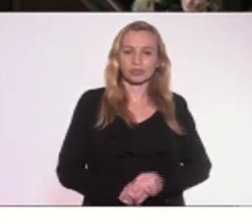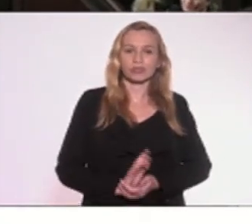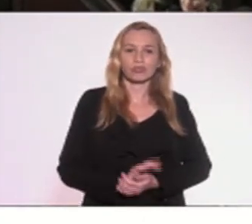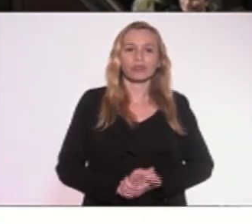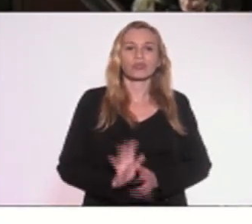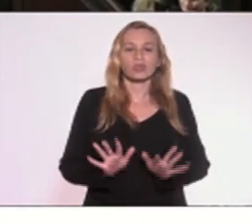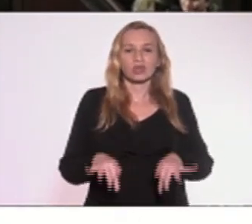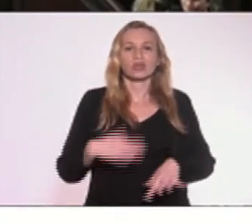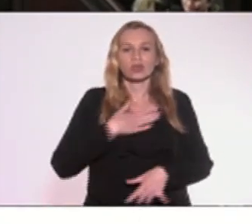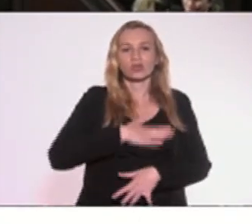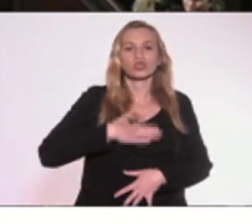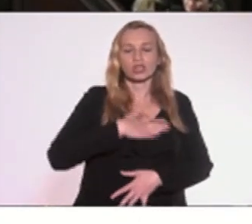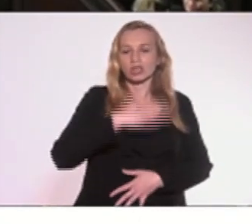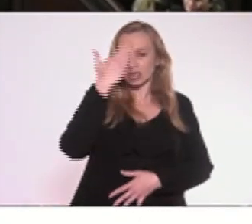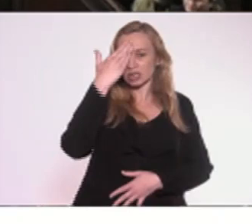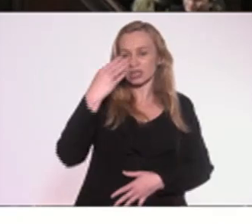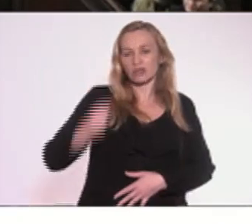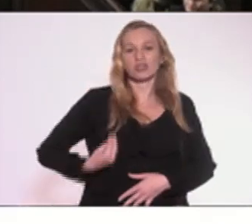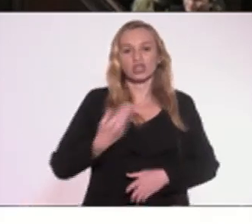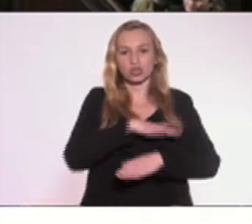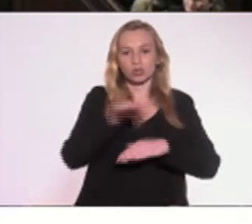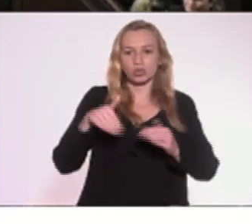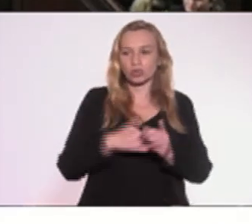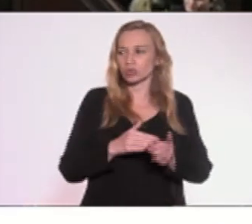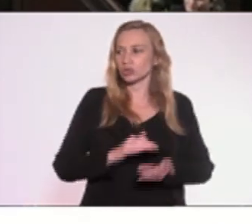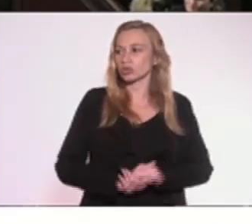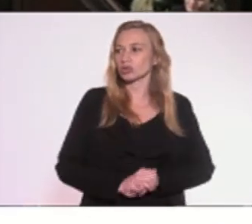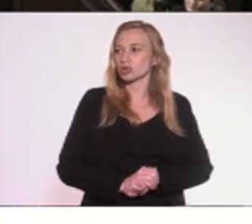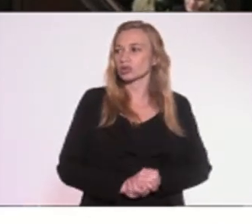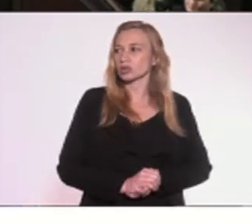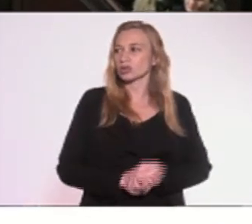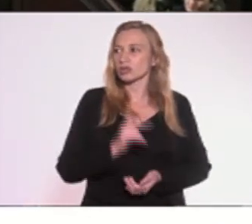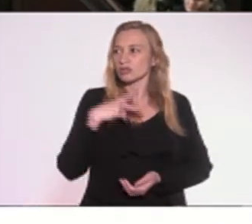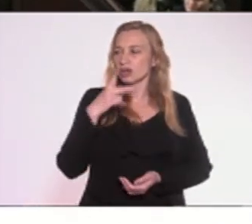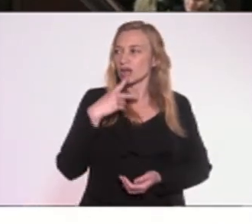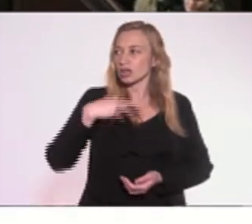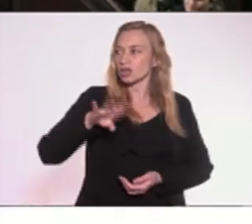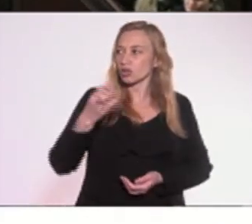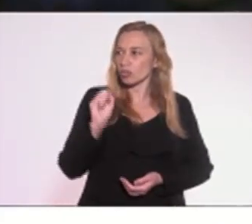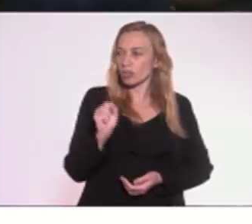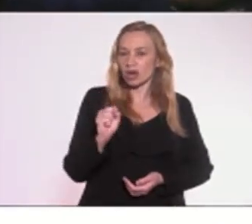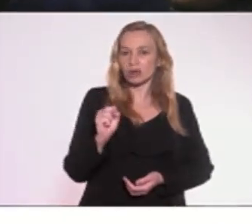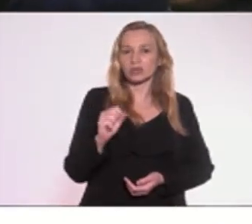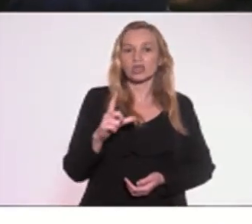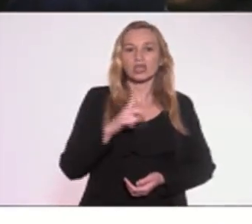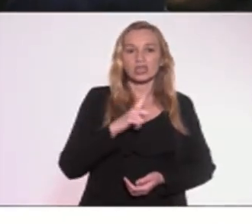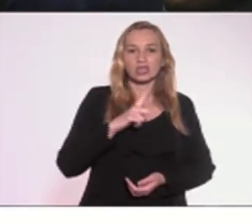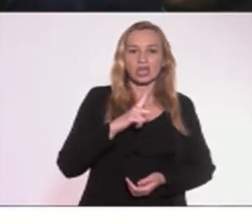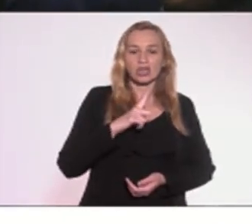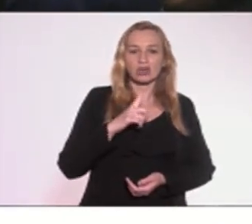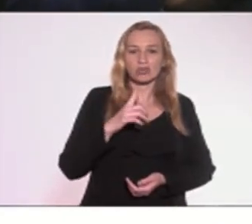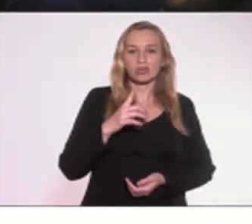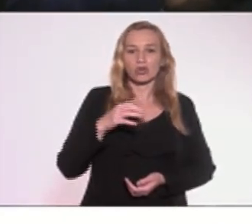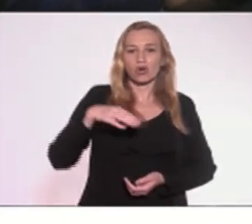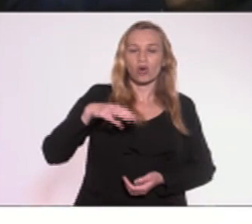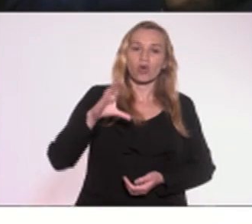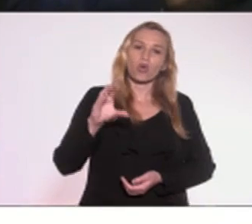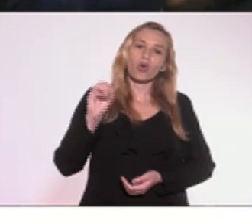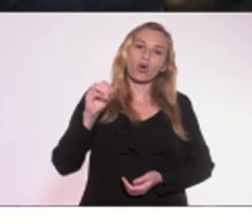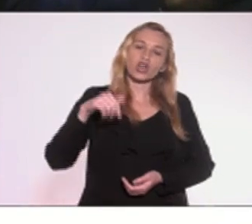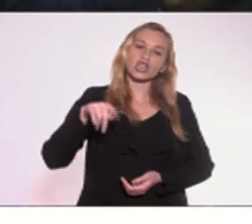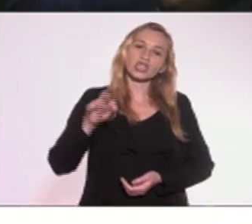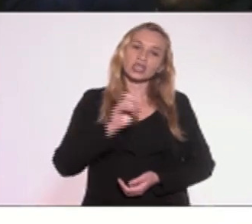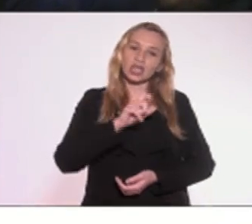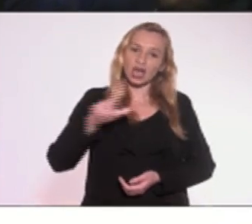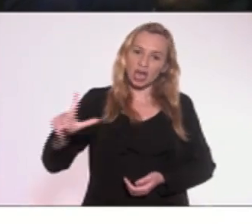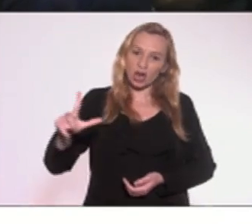Finalizando, gostaria de agradecer a presença de todos e dizer que o Marcos falou que tem um coquetel, o Marcos e a Carmen, eles falaram que tem